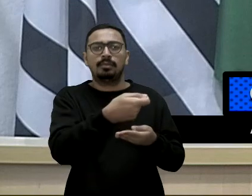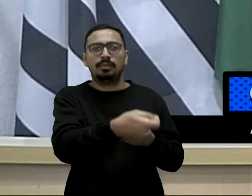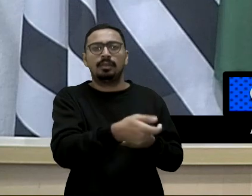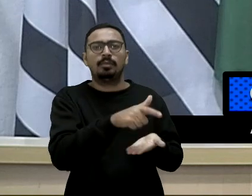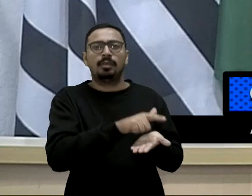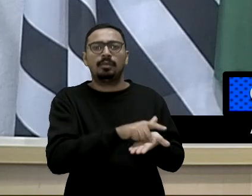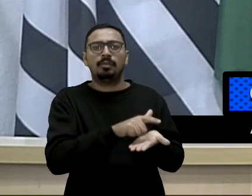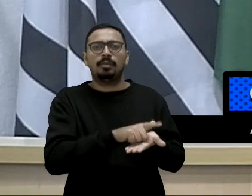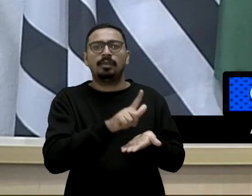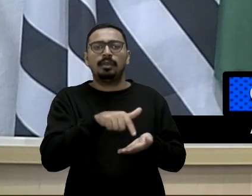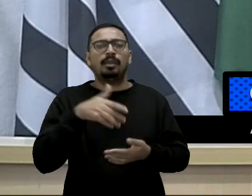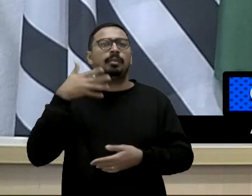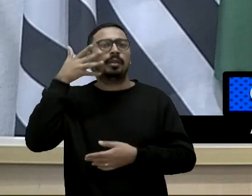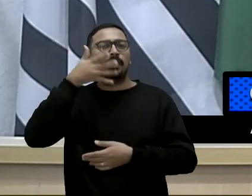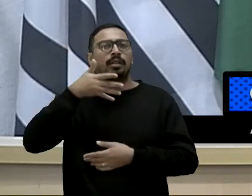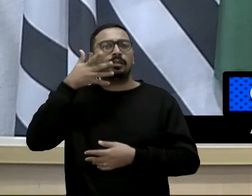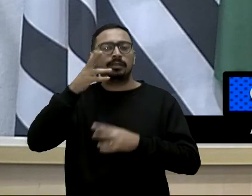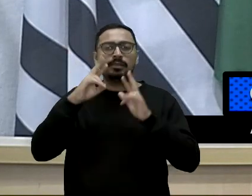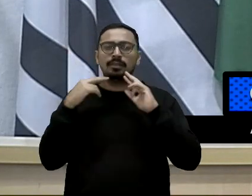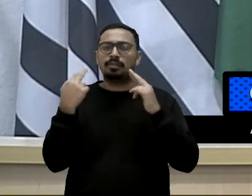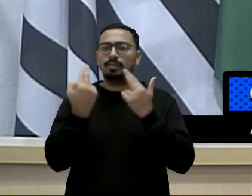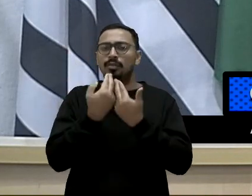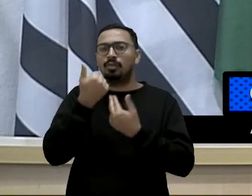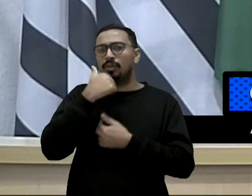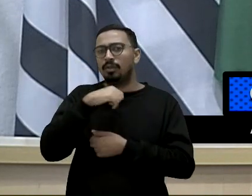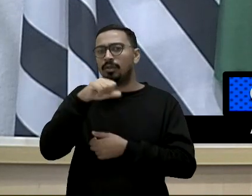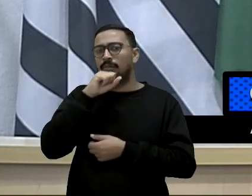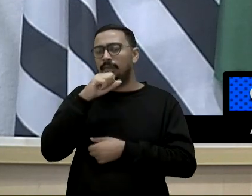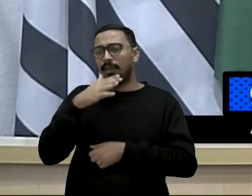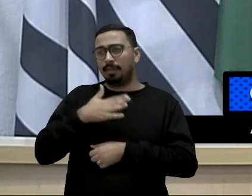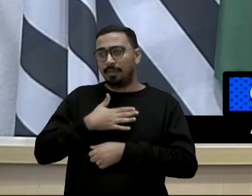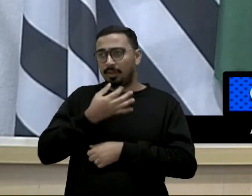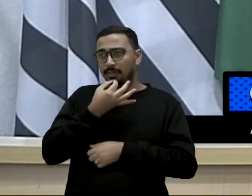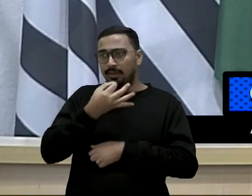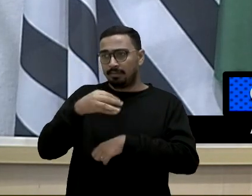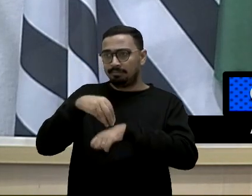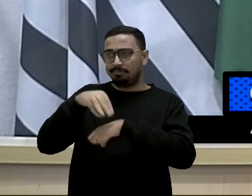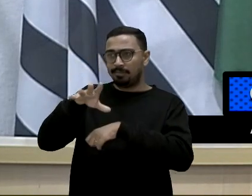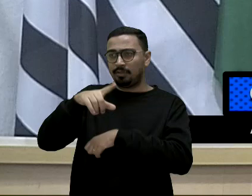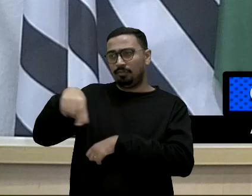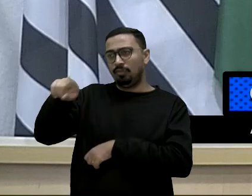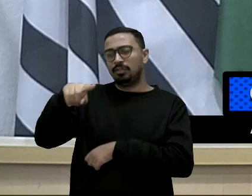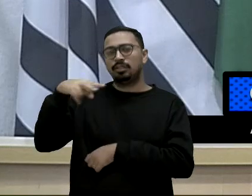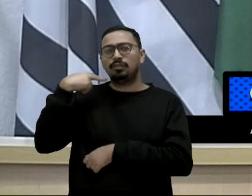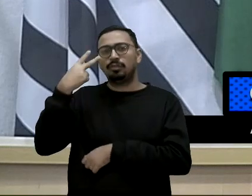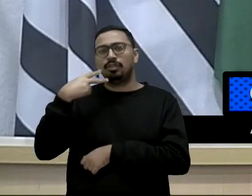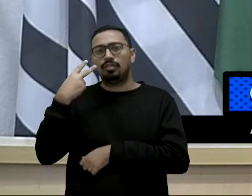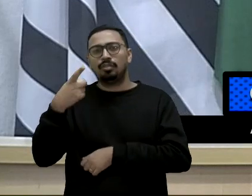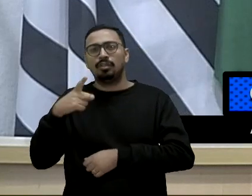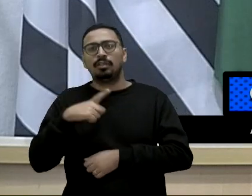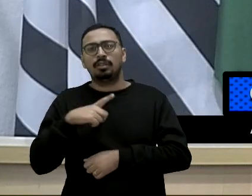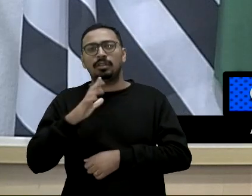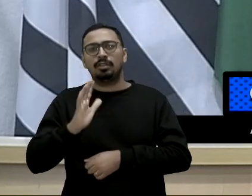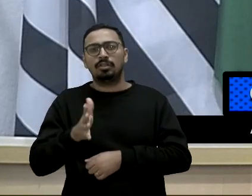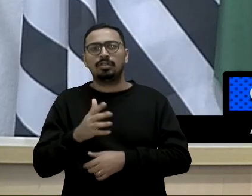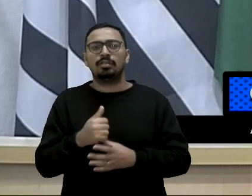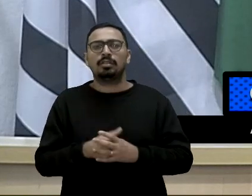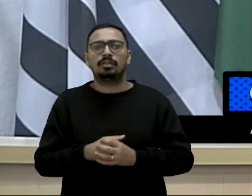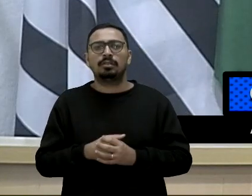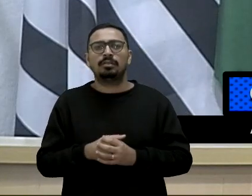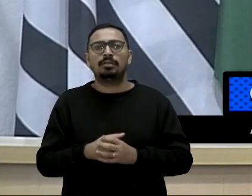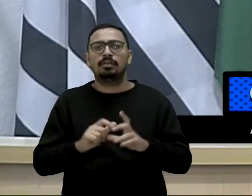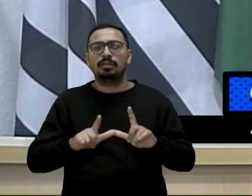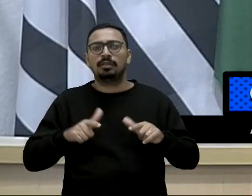fazer palestra nas reuniões com as mães, seria a minha sugestão. Vocês, vereadores que estão com a caneta na mão, fica mais